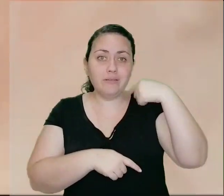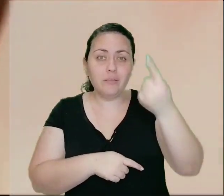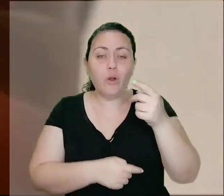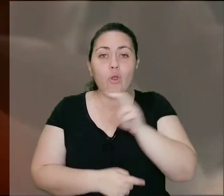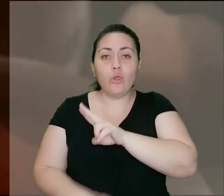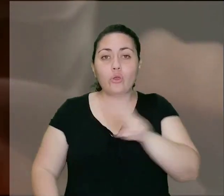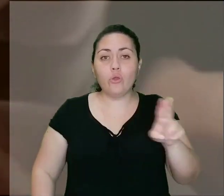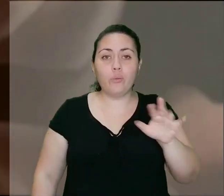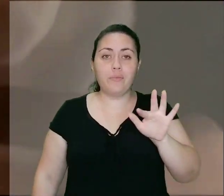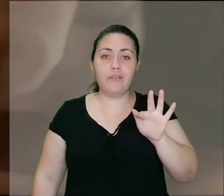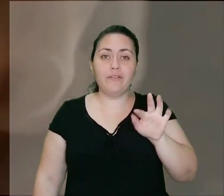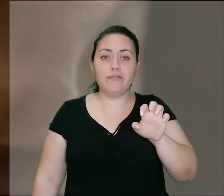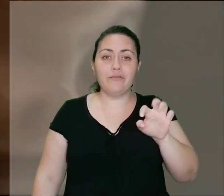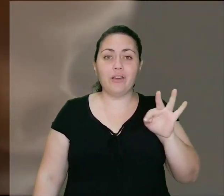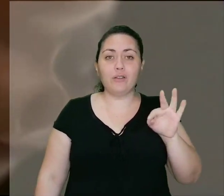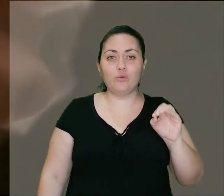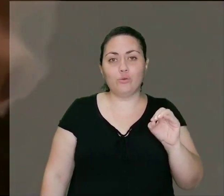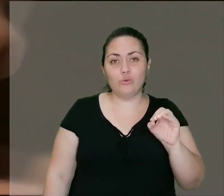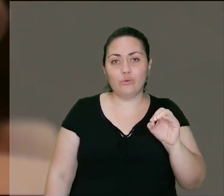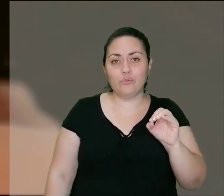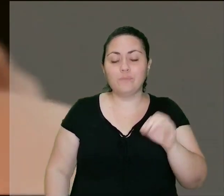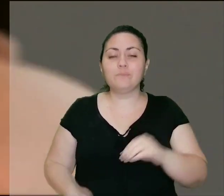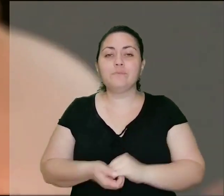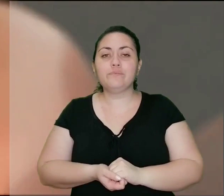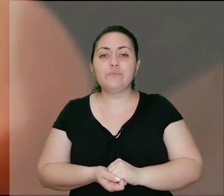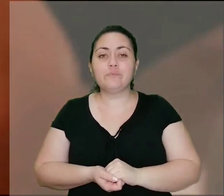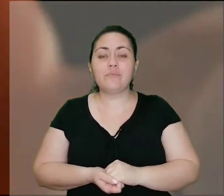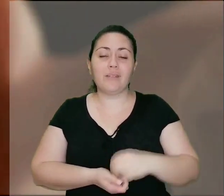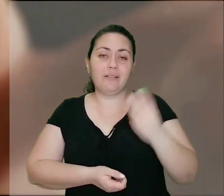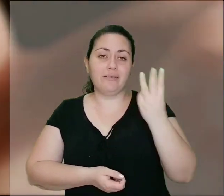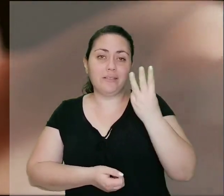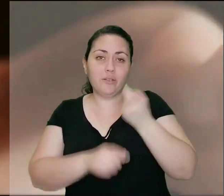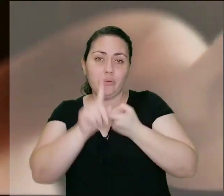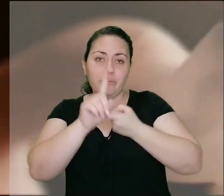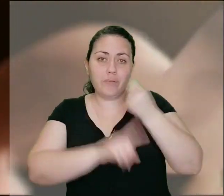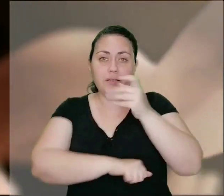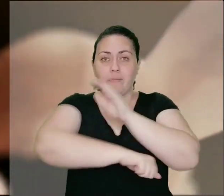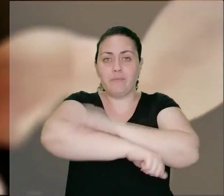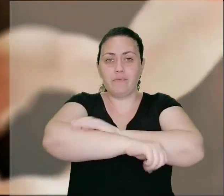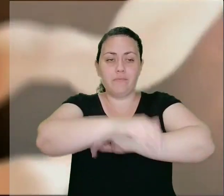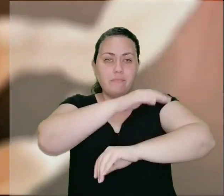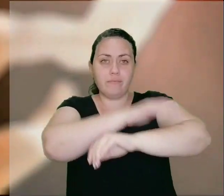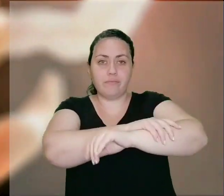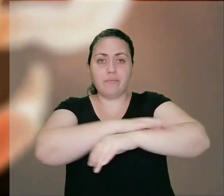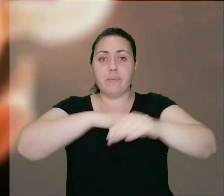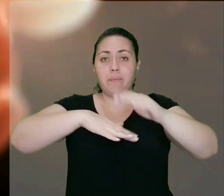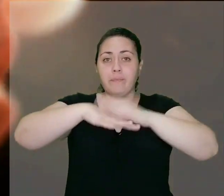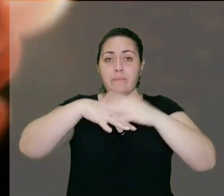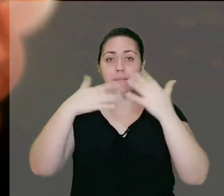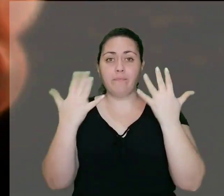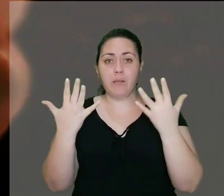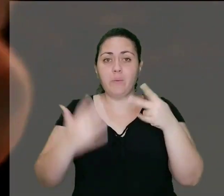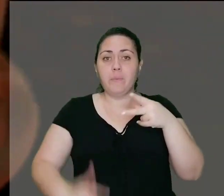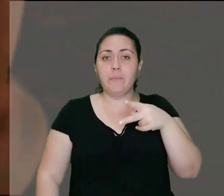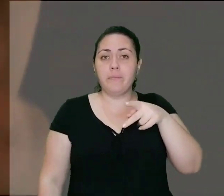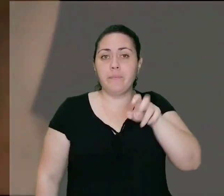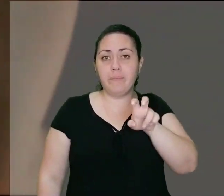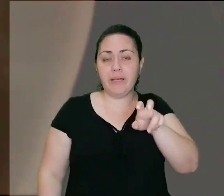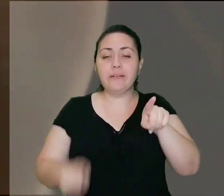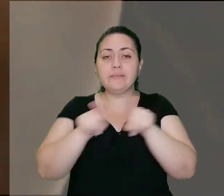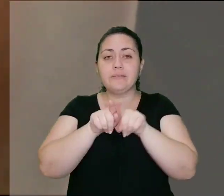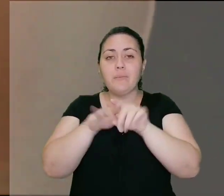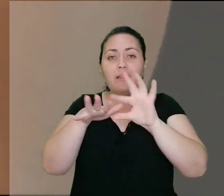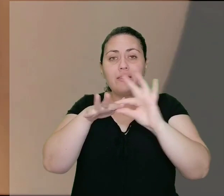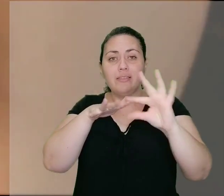de feto em vez de embrião. Já no terceiro mês, os braços, mãos, pés e os dedos do